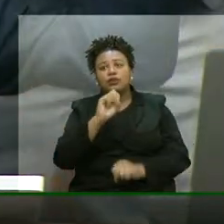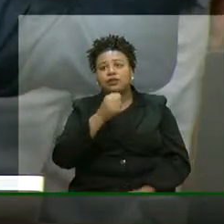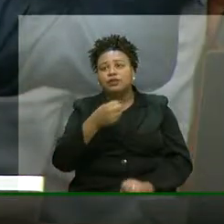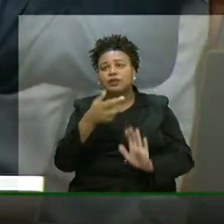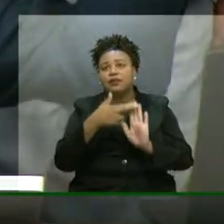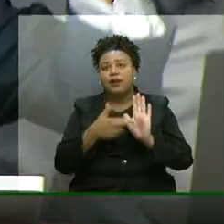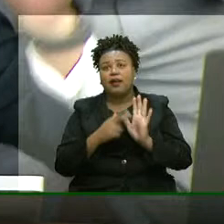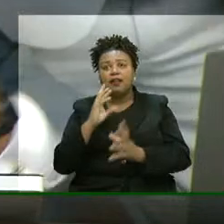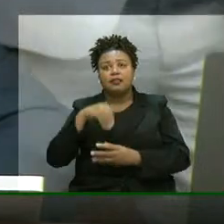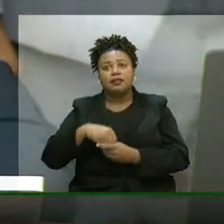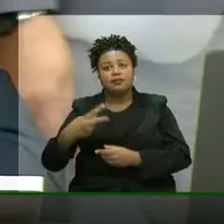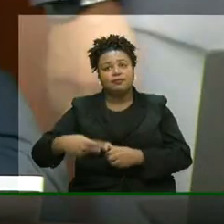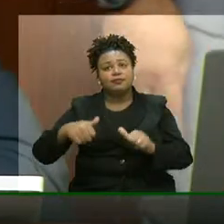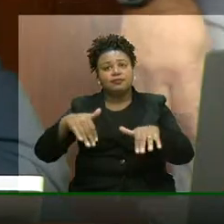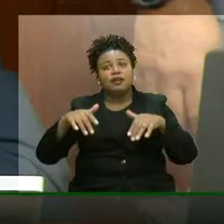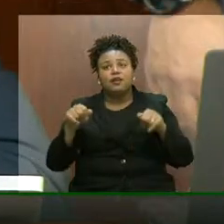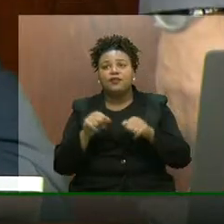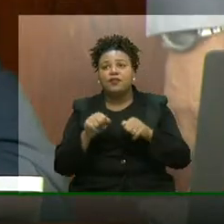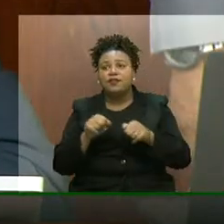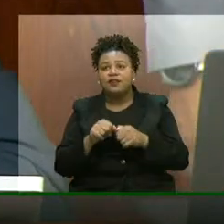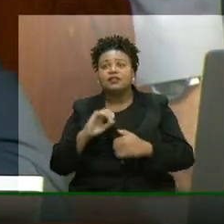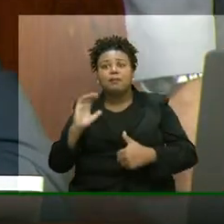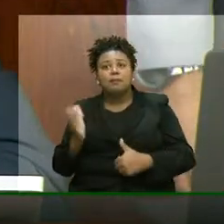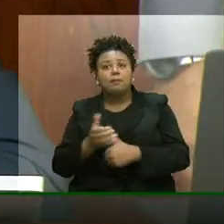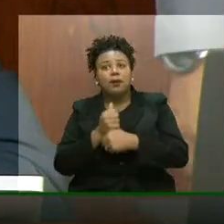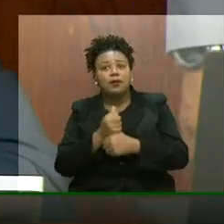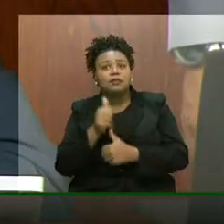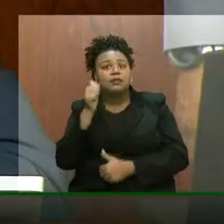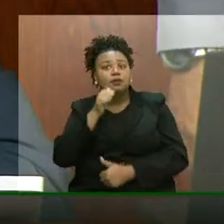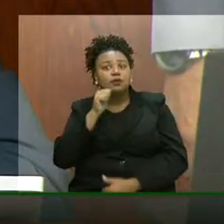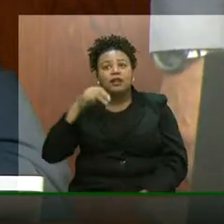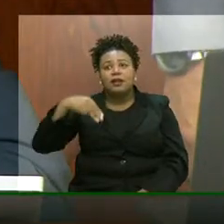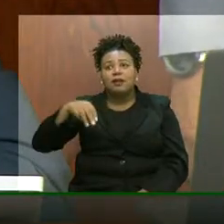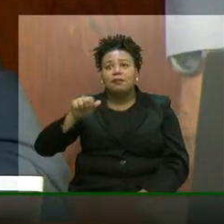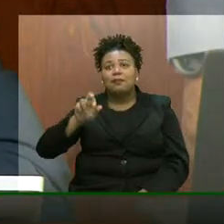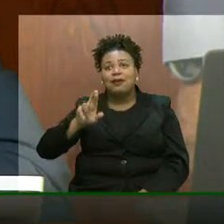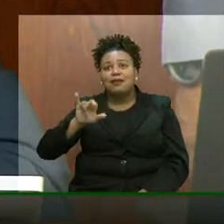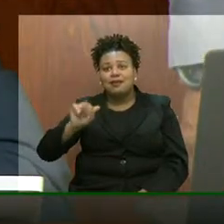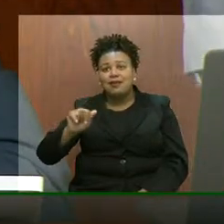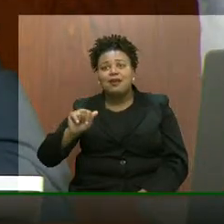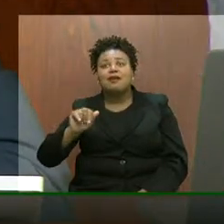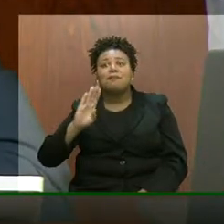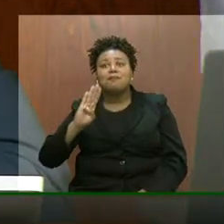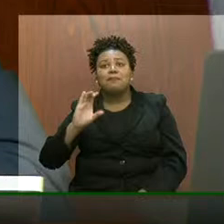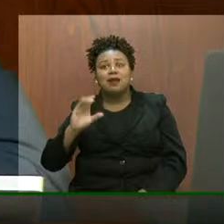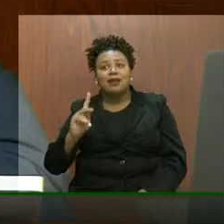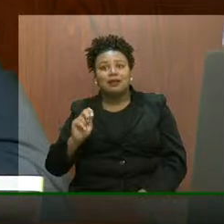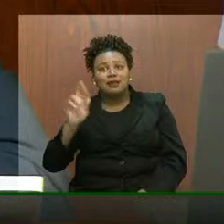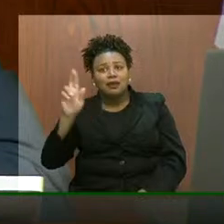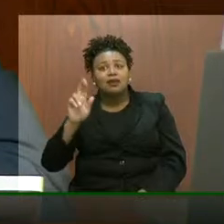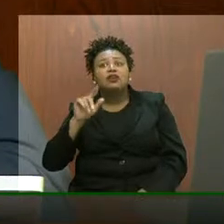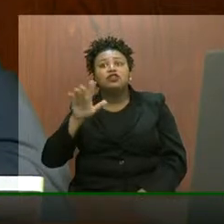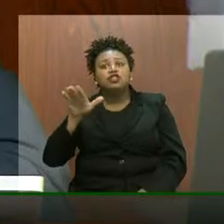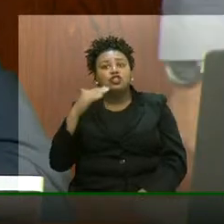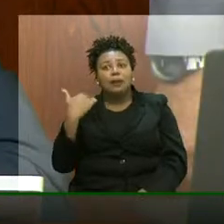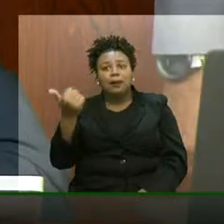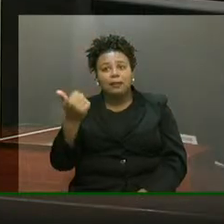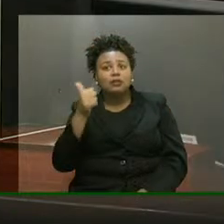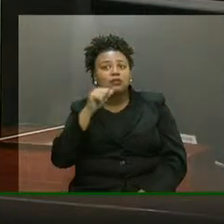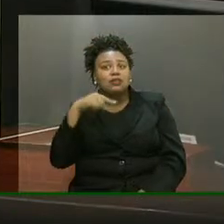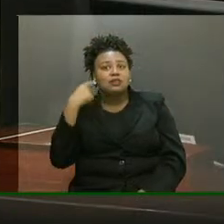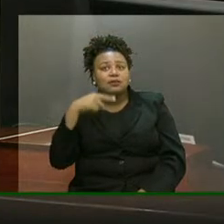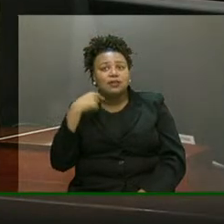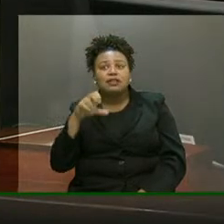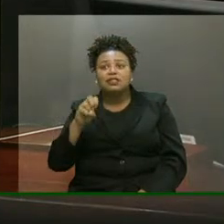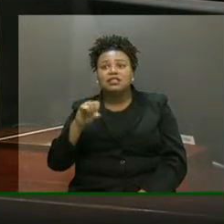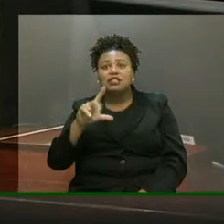do Regimento Interno dessa Casa, realizaremos o ato de posse da senhora Maria Regina Becker, tendo em vista a nomeação da senhora deputada Silvana Covatti